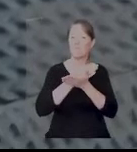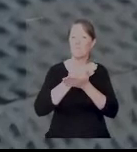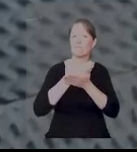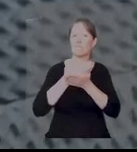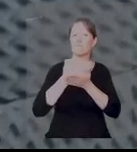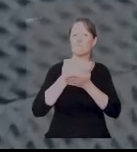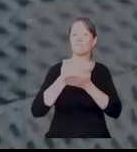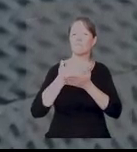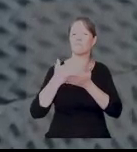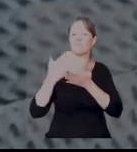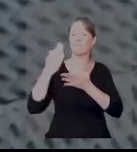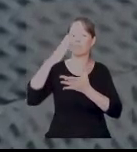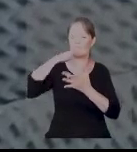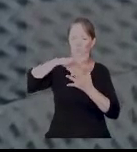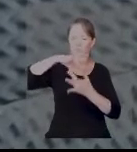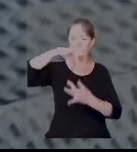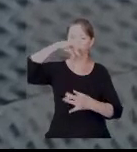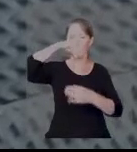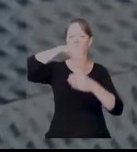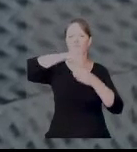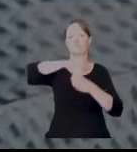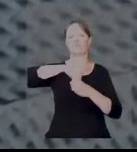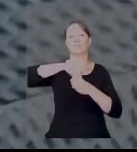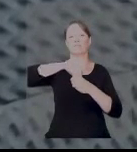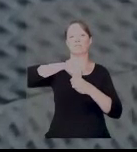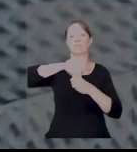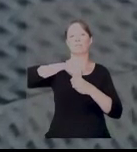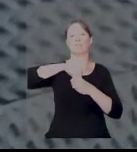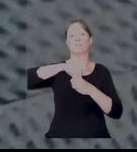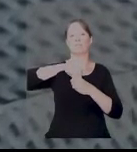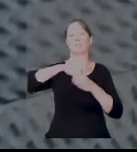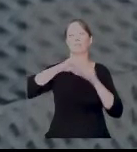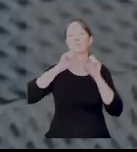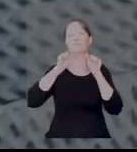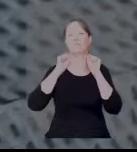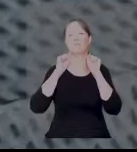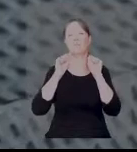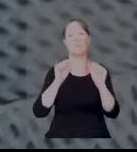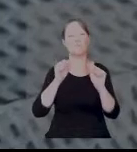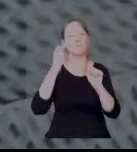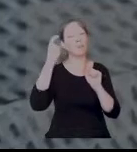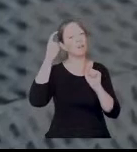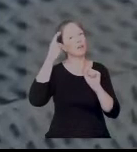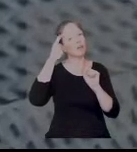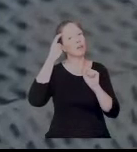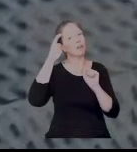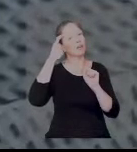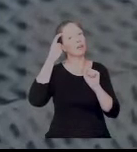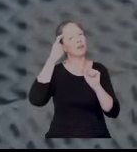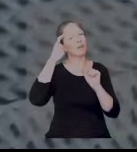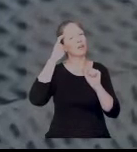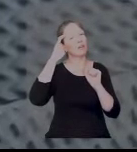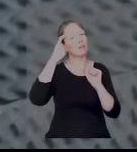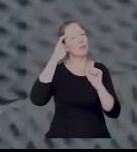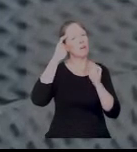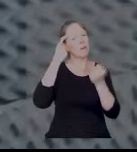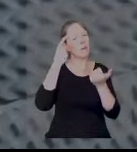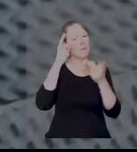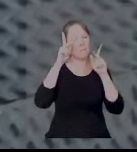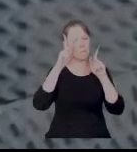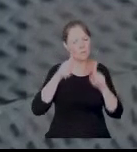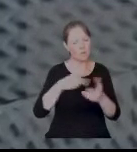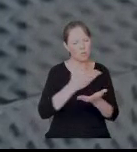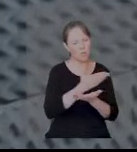cubra nosso rosto, basta pensarmos que deveríamos ser pessoas perdidas e